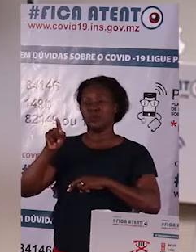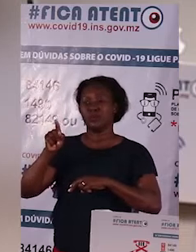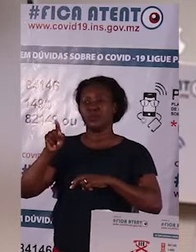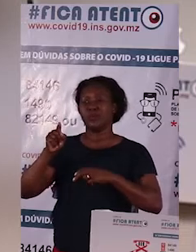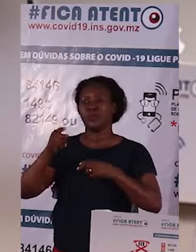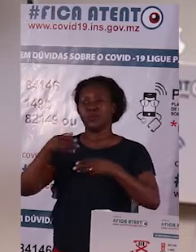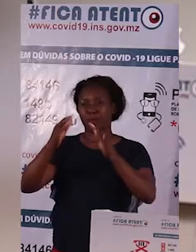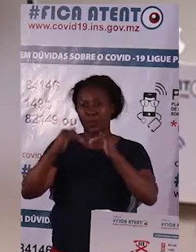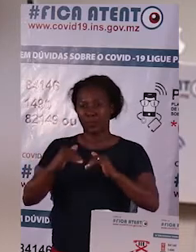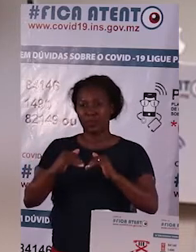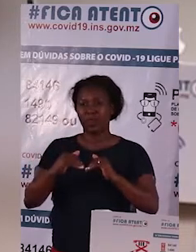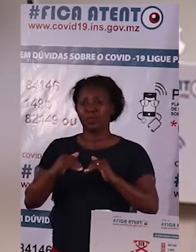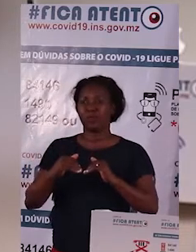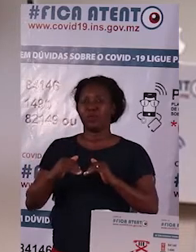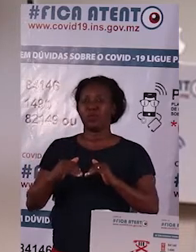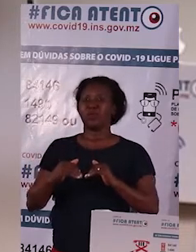diapositivo, por favor.